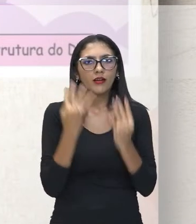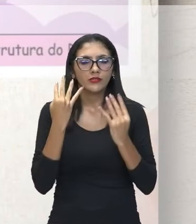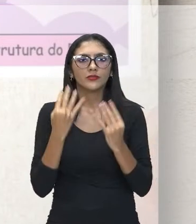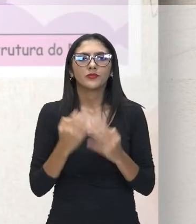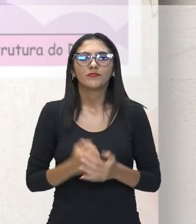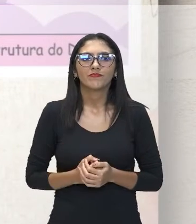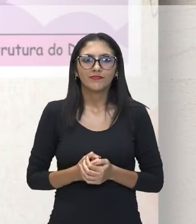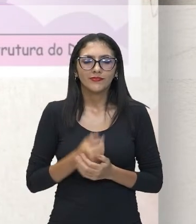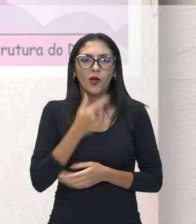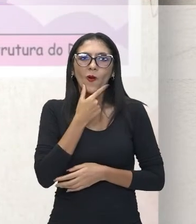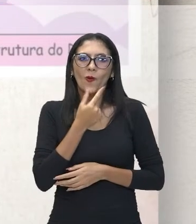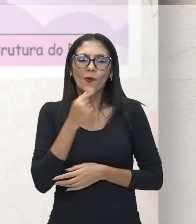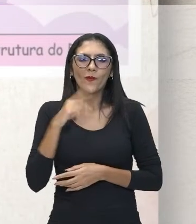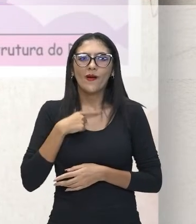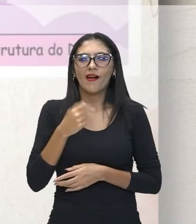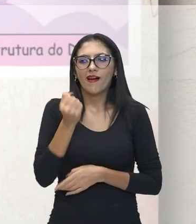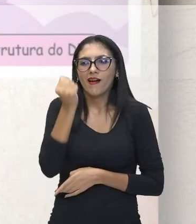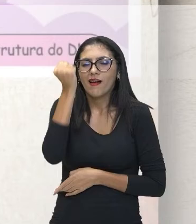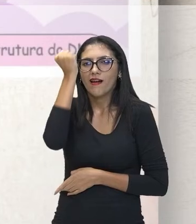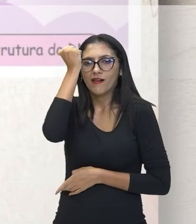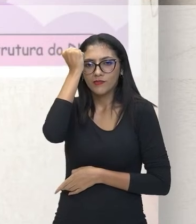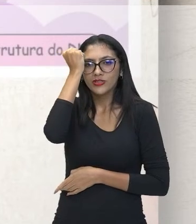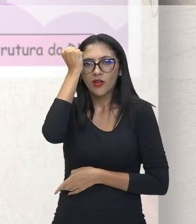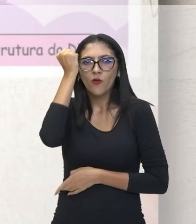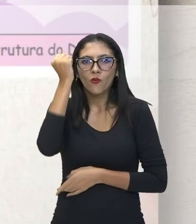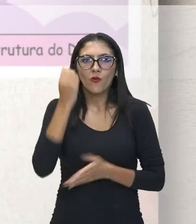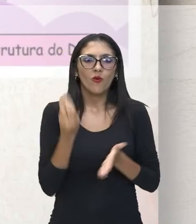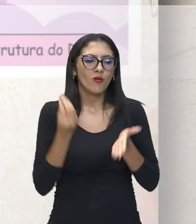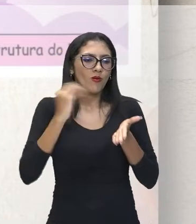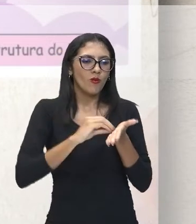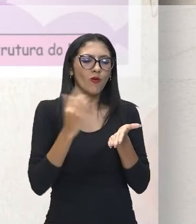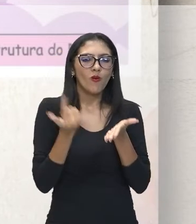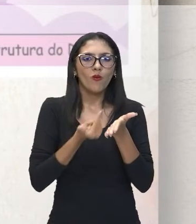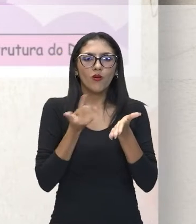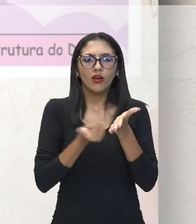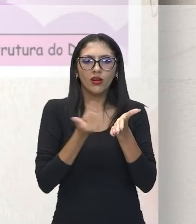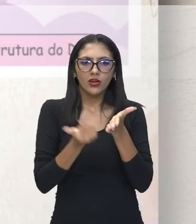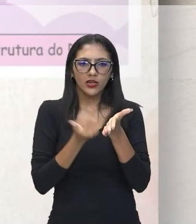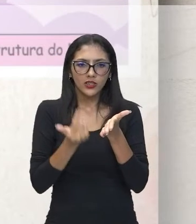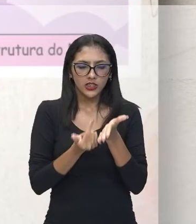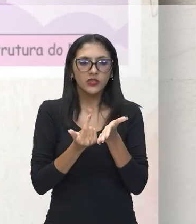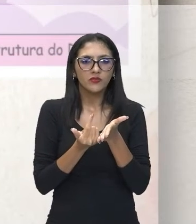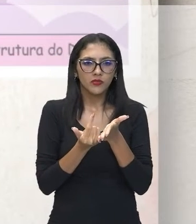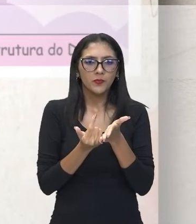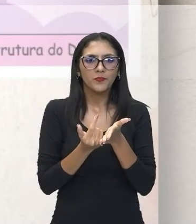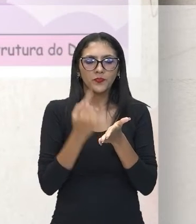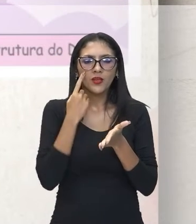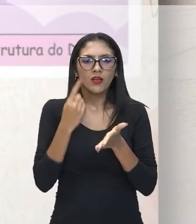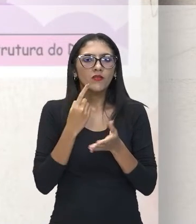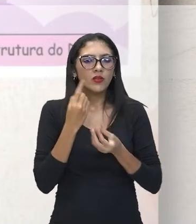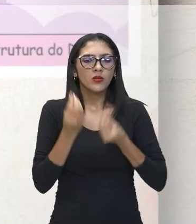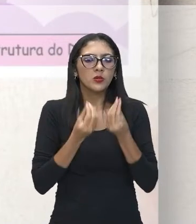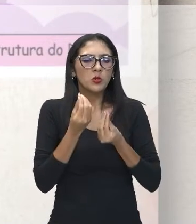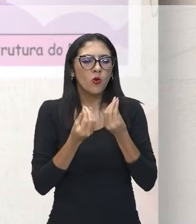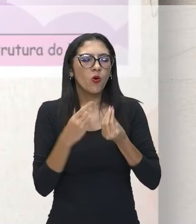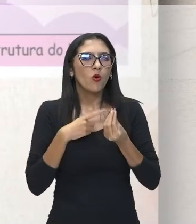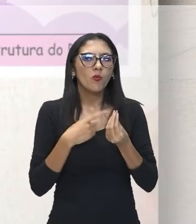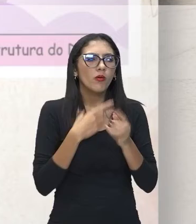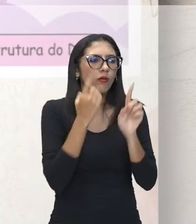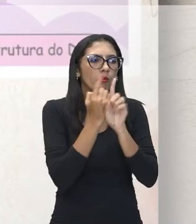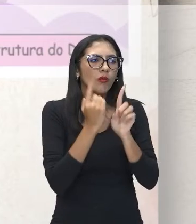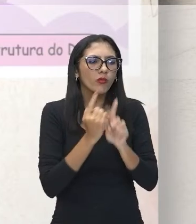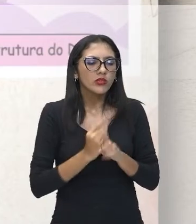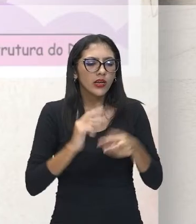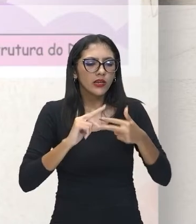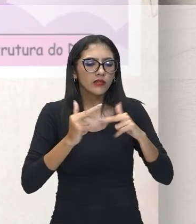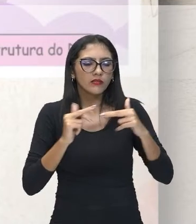Watson confessa no livro intitulado A Dupla Hélice, Como Descobrir a Estrutura do DNA, que